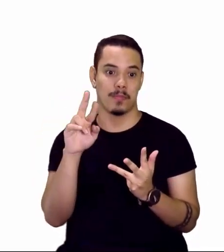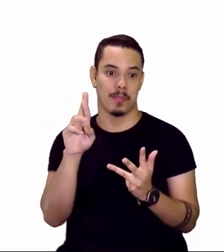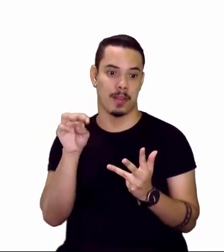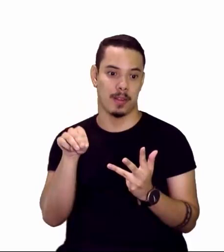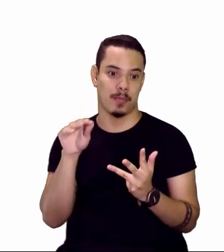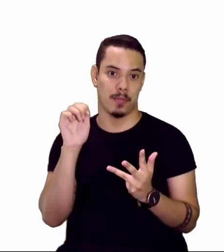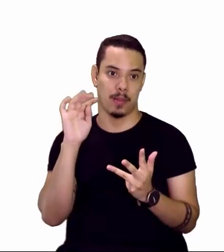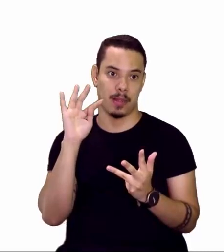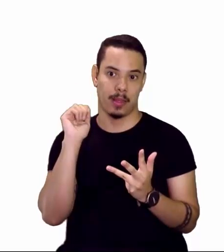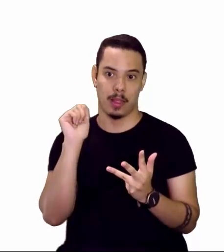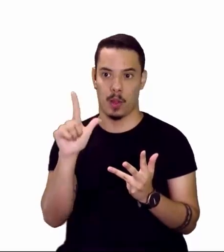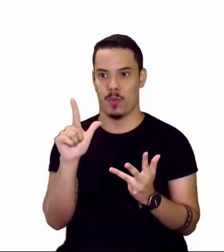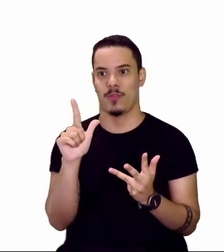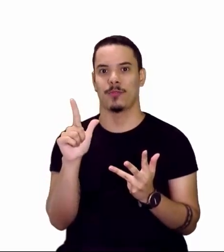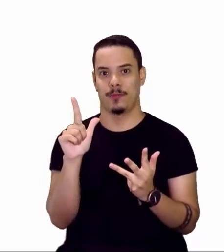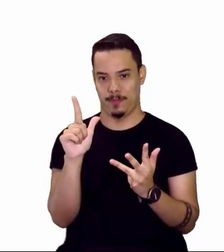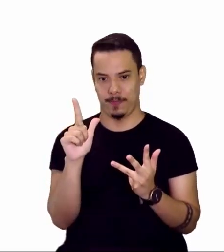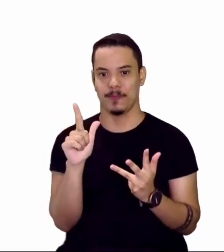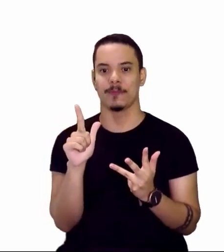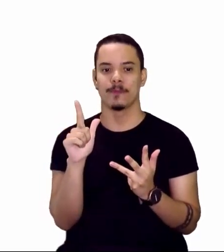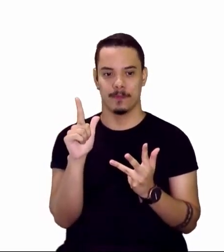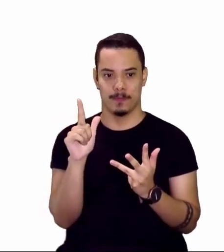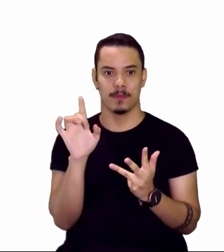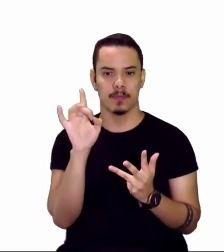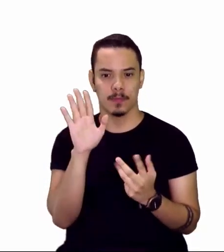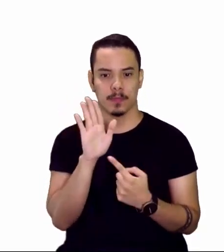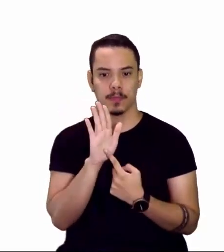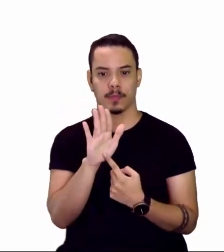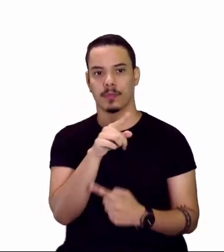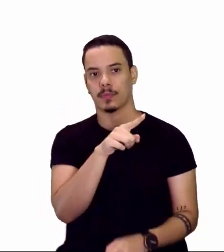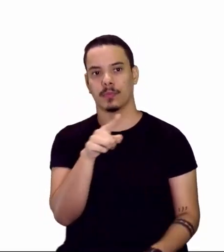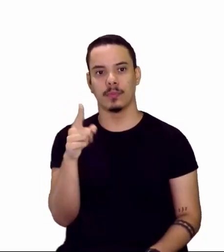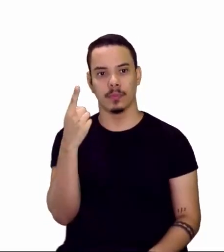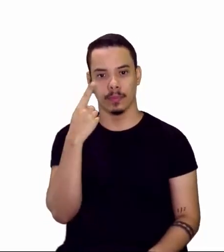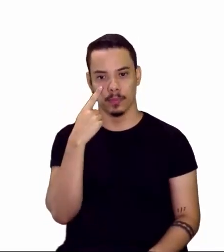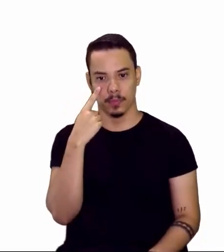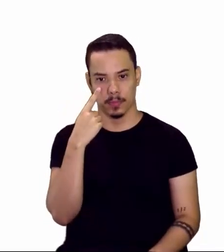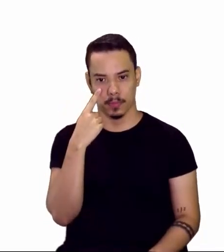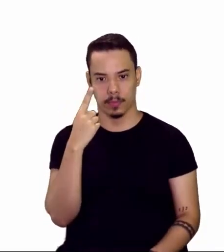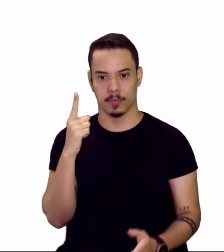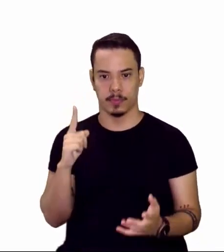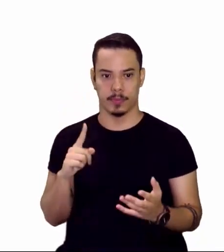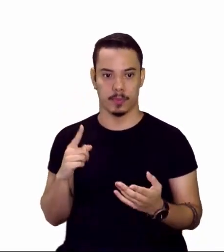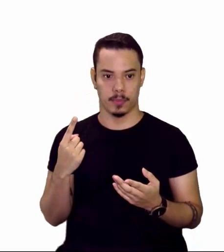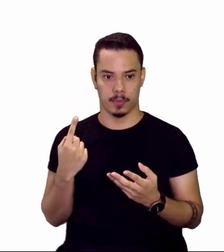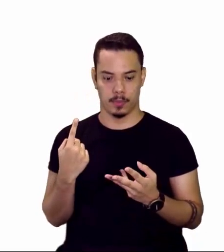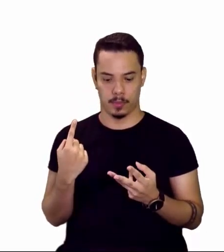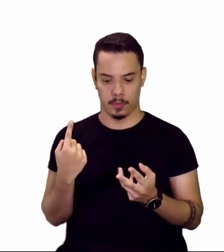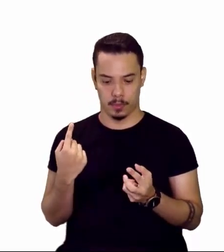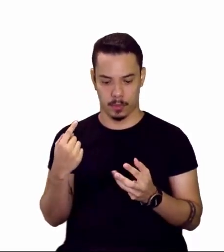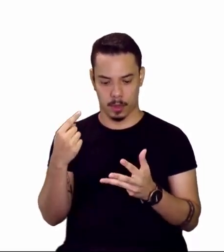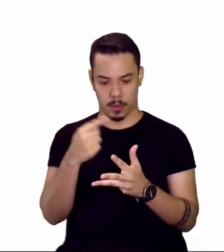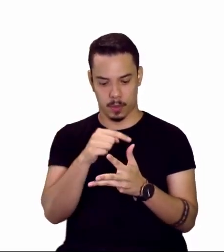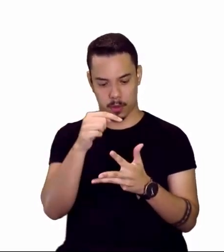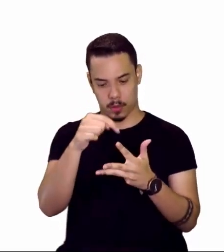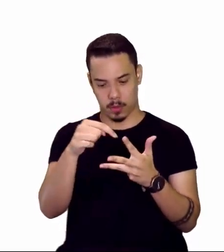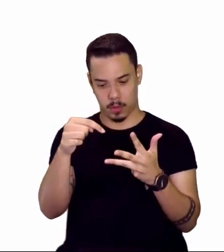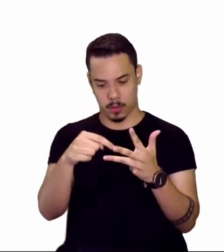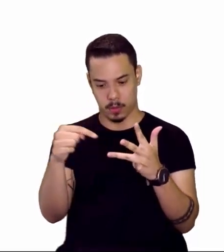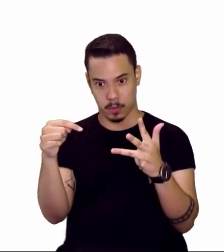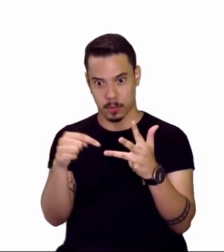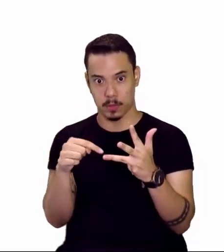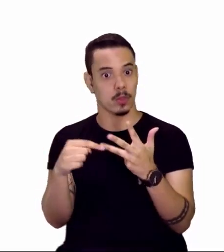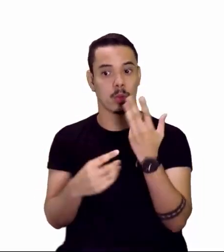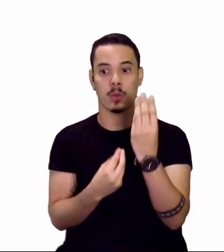NF3 piramidal. Então, só mostrando para vocês aqui que como